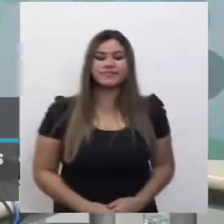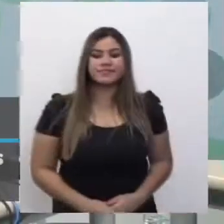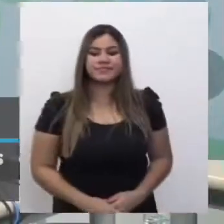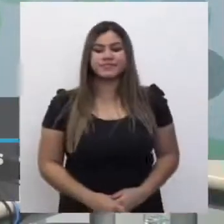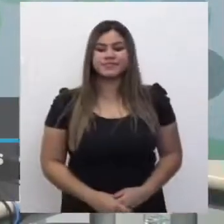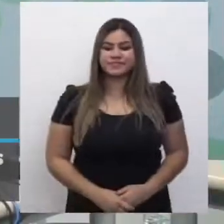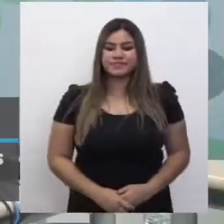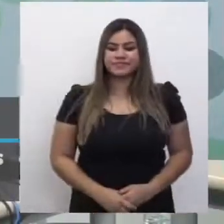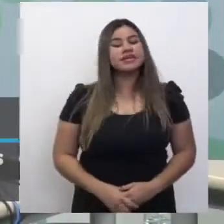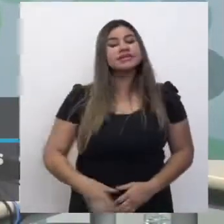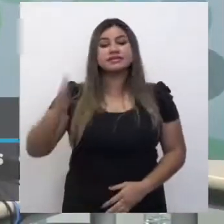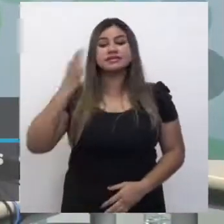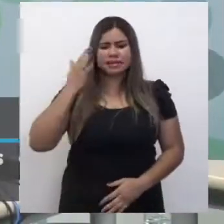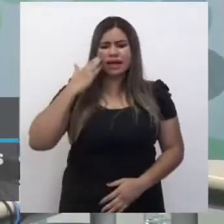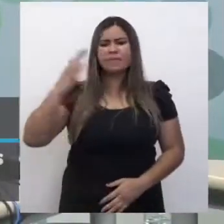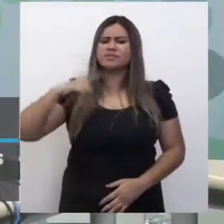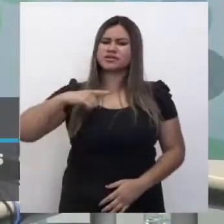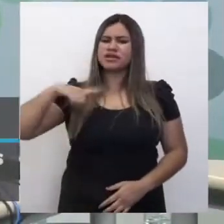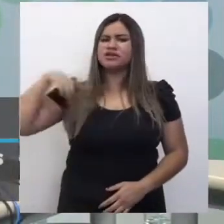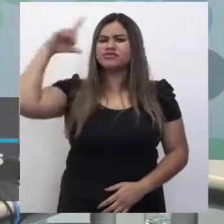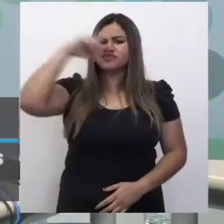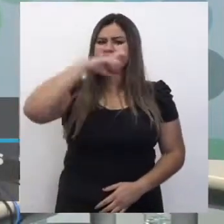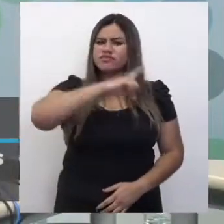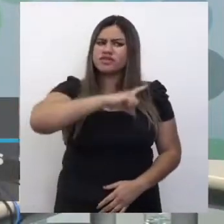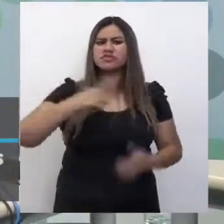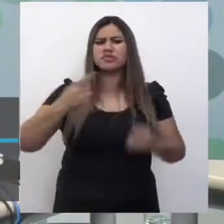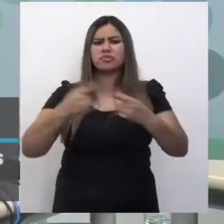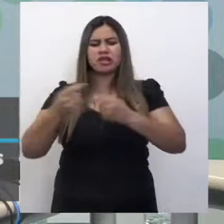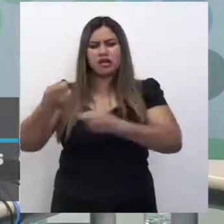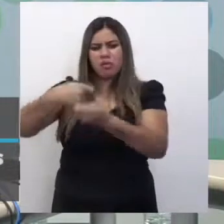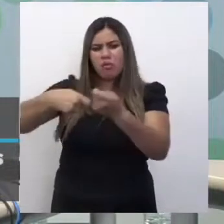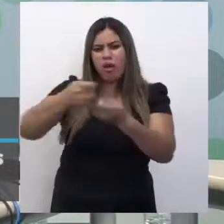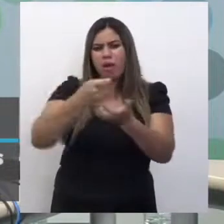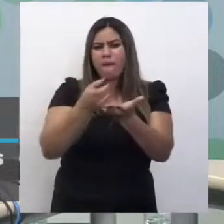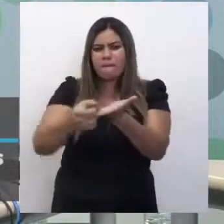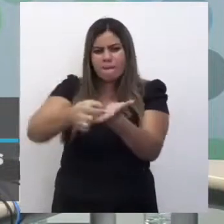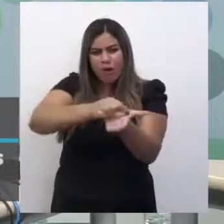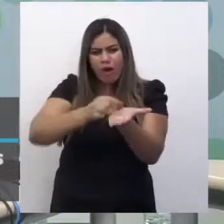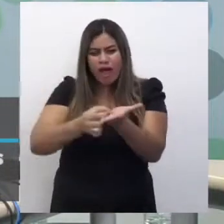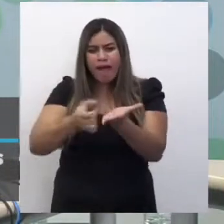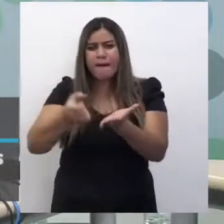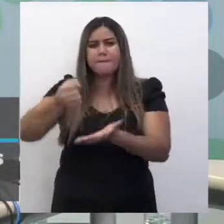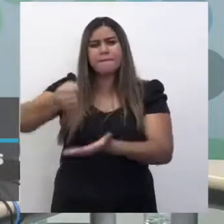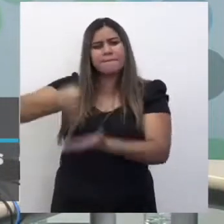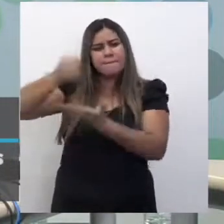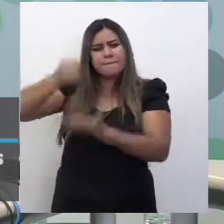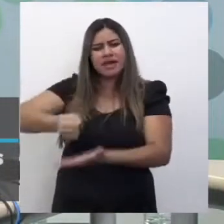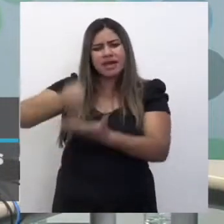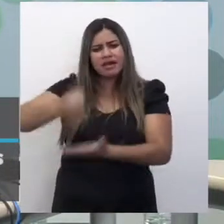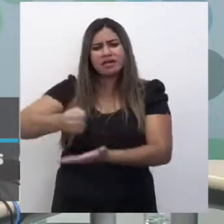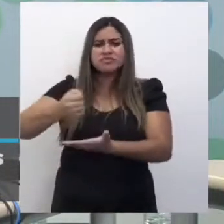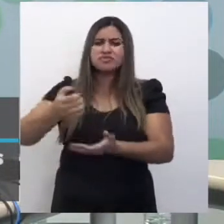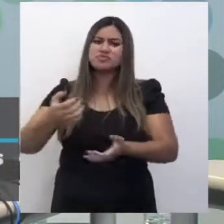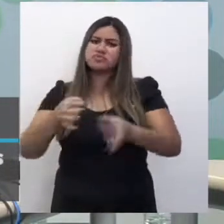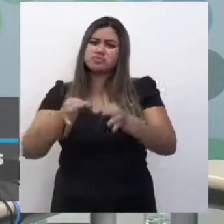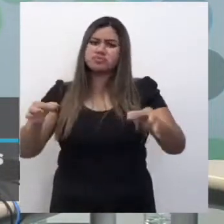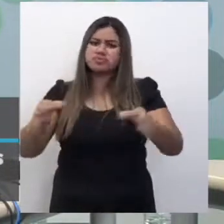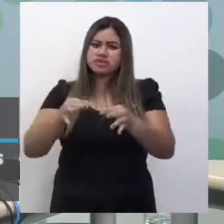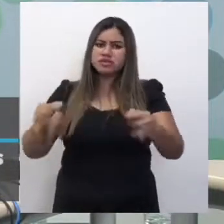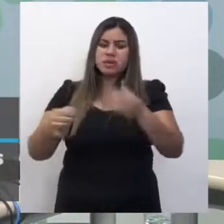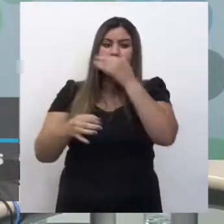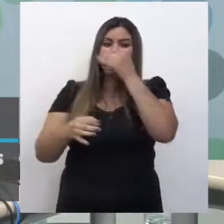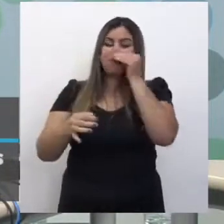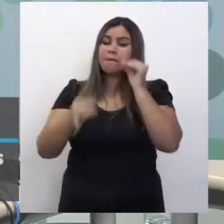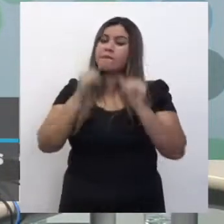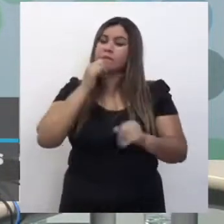ainda encontra algumas dificuldades aí em questão de câmbio de moedas, de pesos e medidas. Quer ver um exemplo simples? Alguém que já tentou